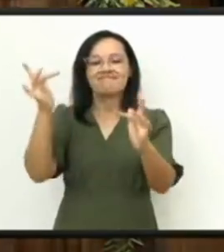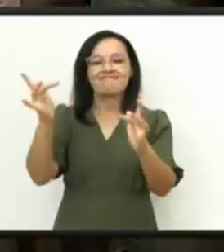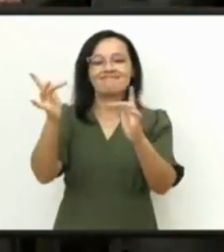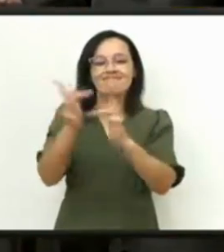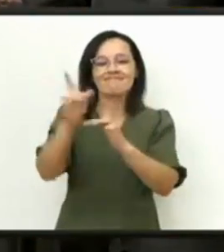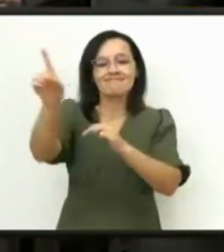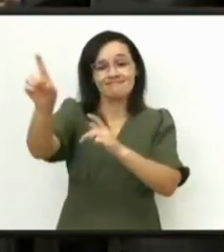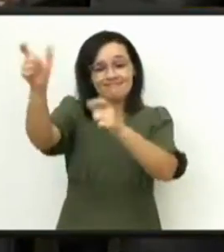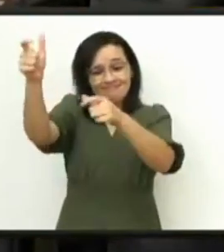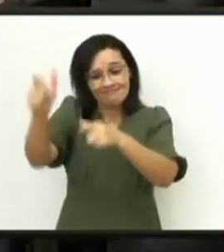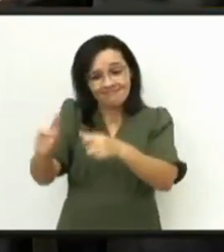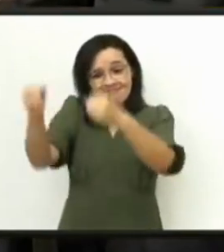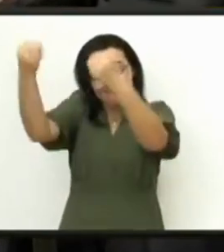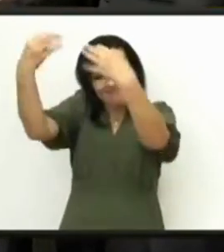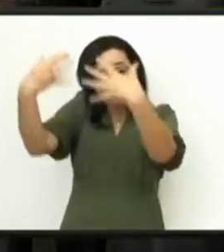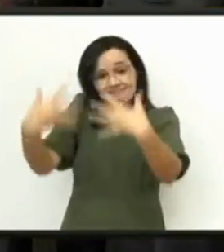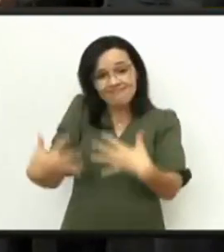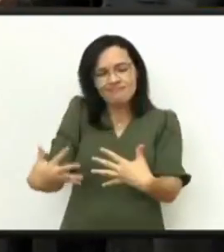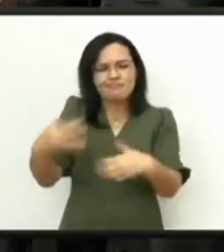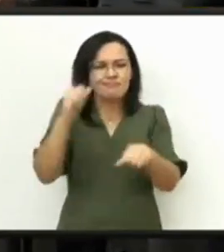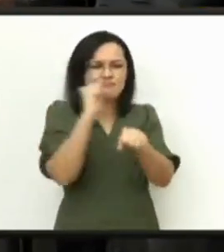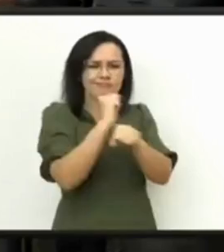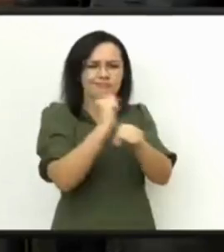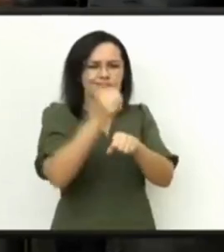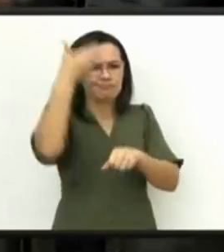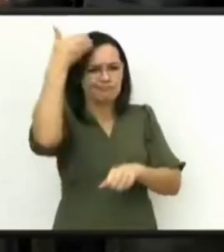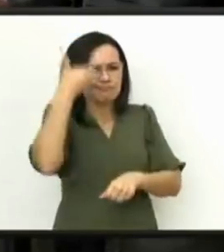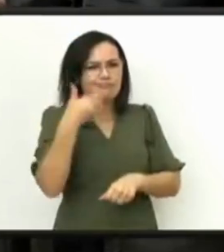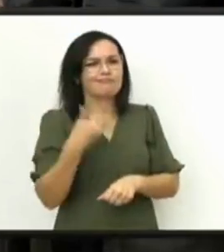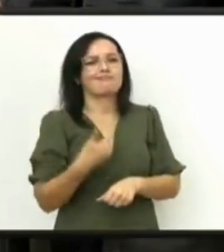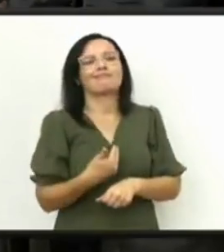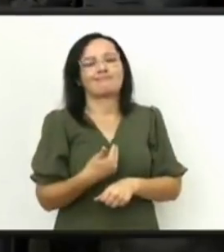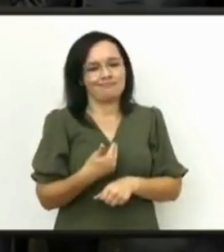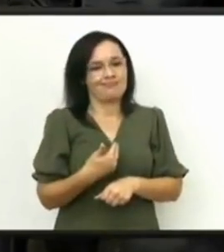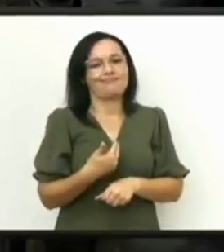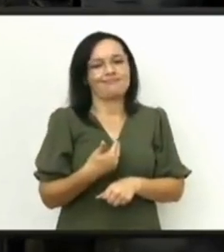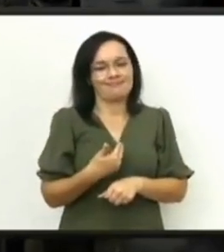vai me dizer por quanto tempo me